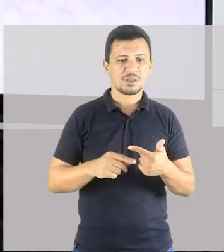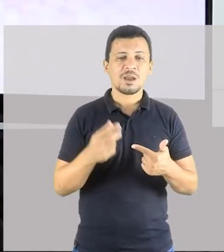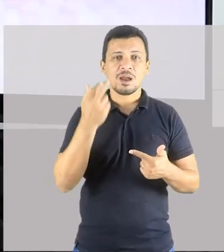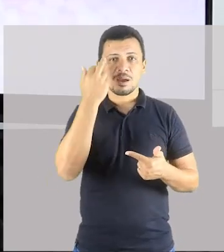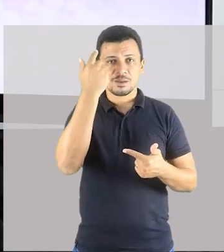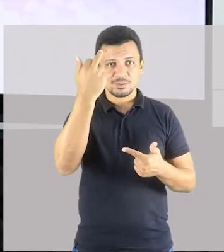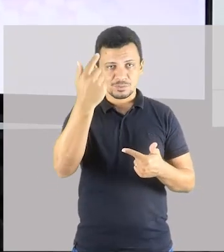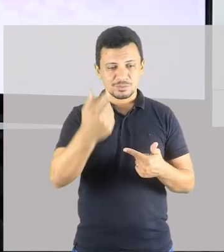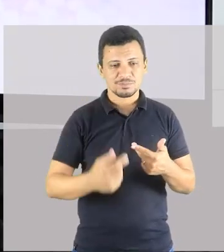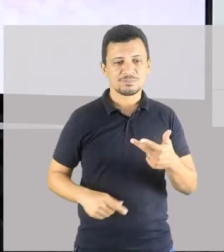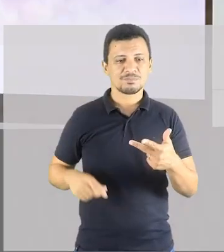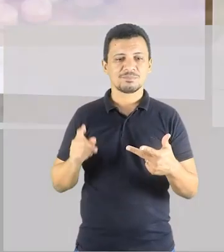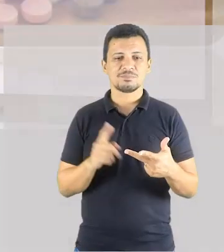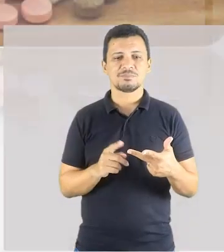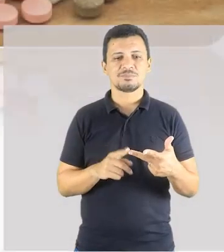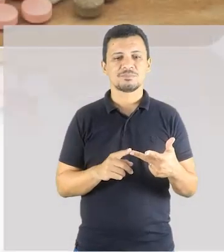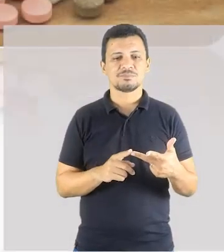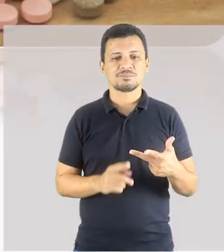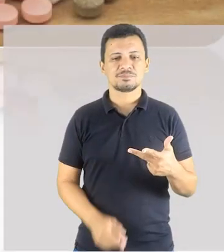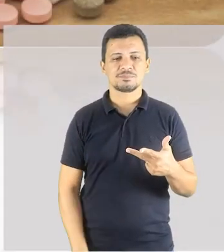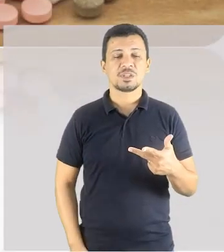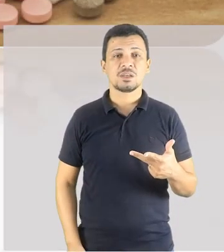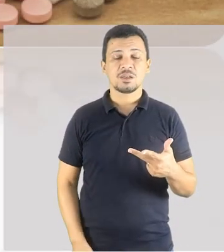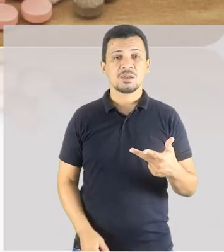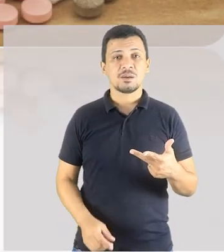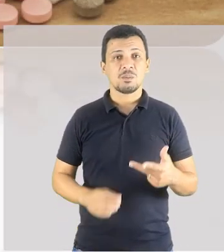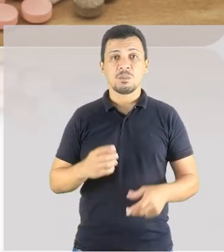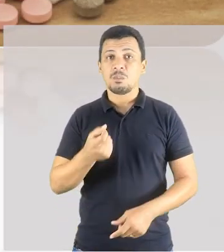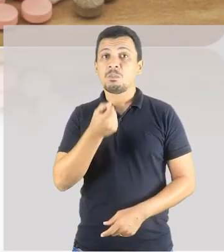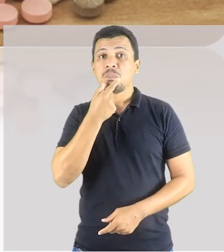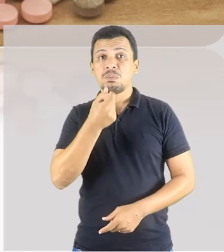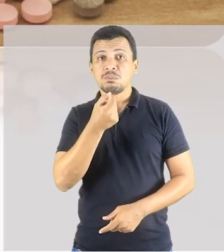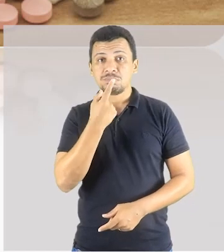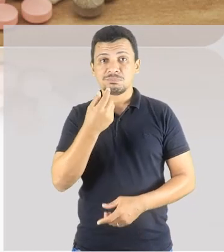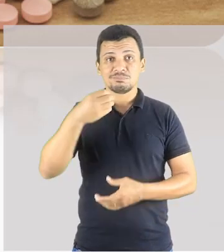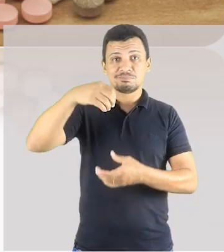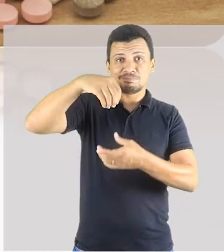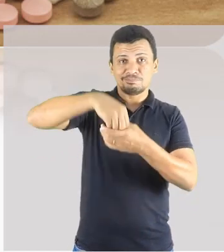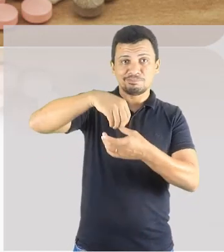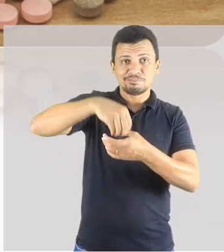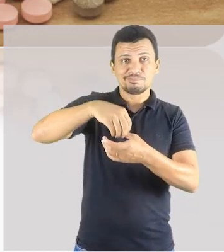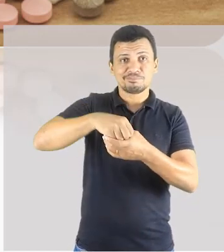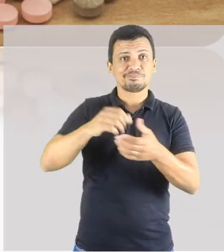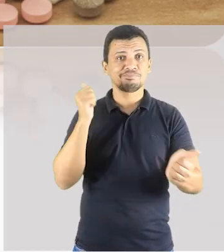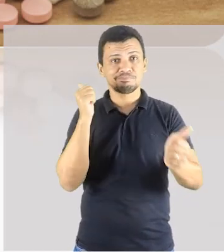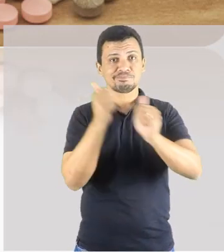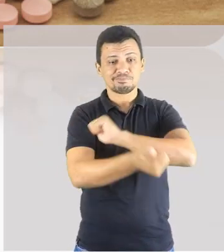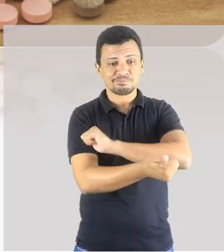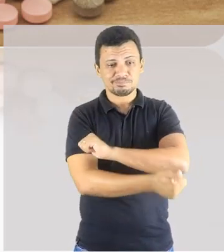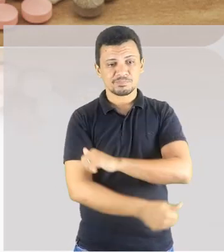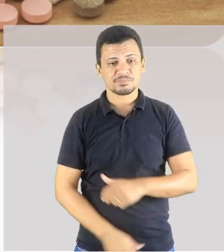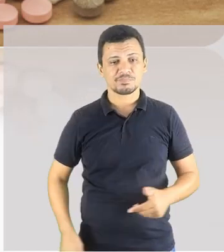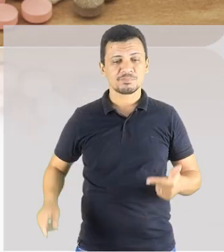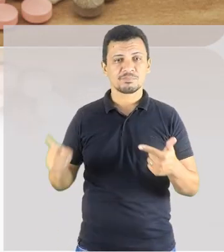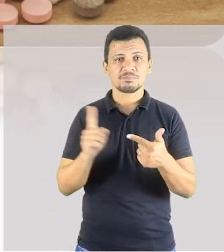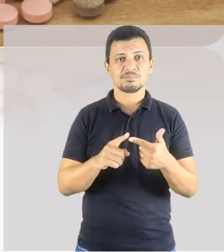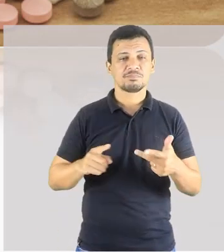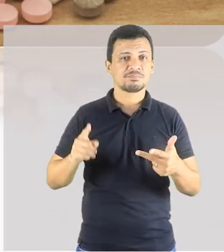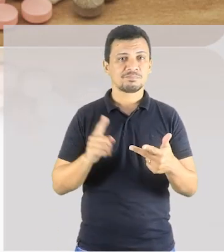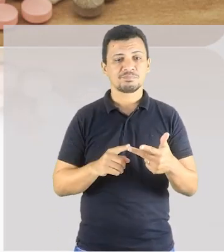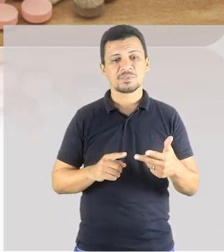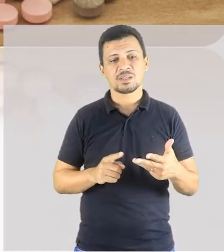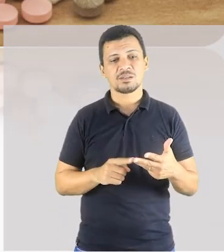esteroides anabolizantes, os esteroides anabolizantes dentro do esporte e os efeitos